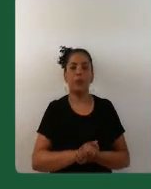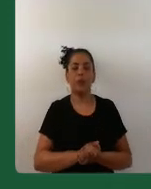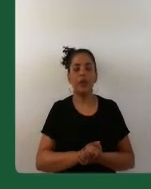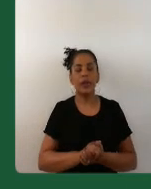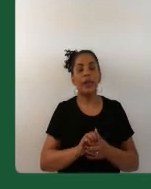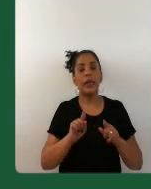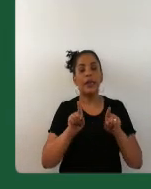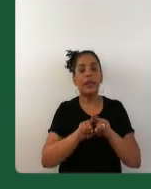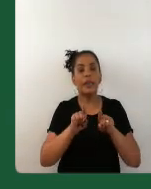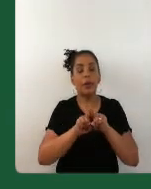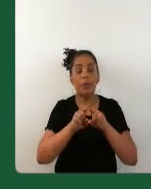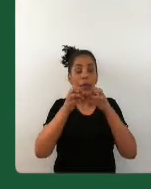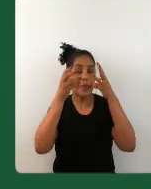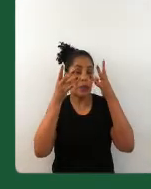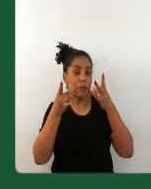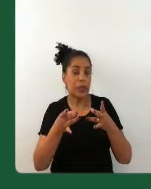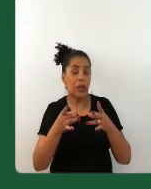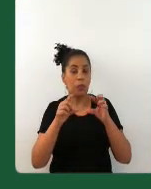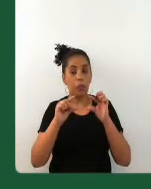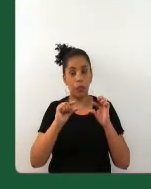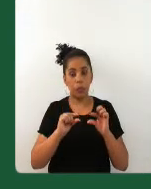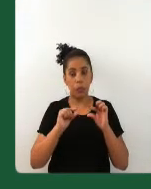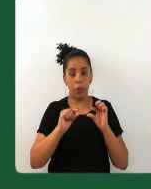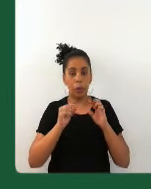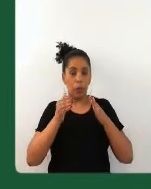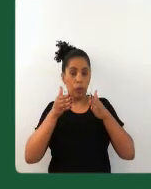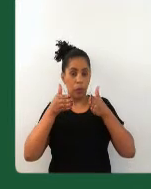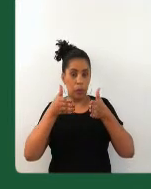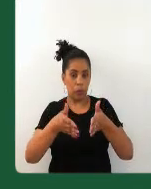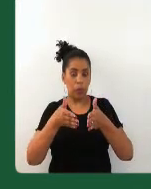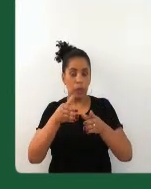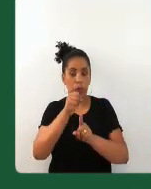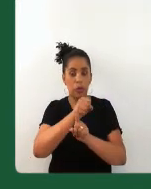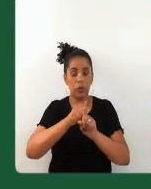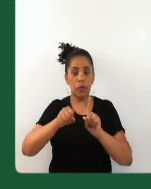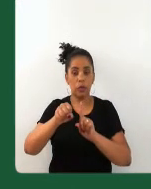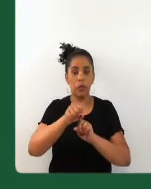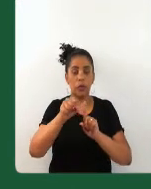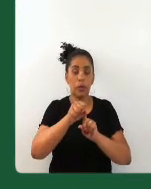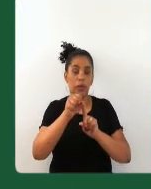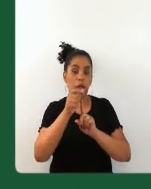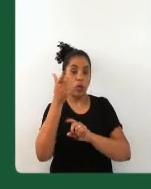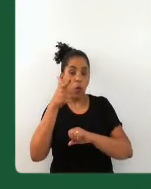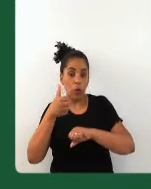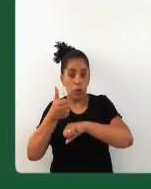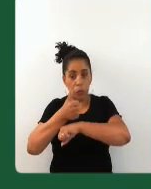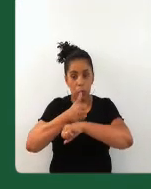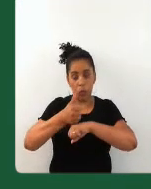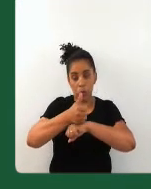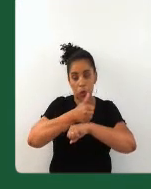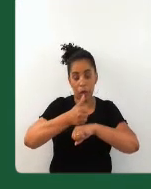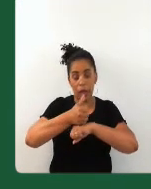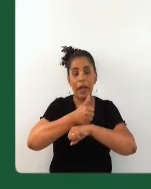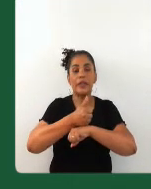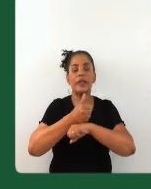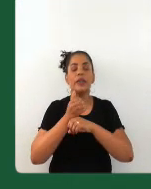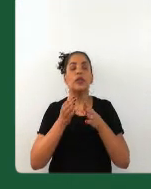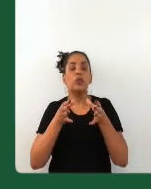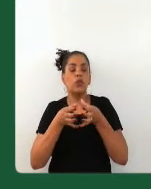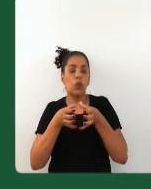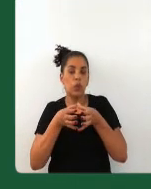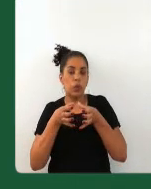falamos um pouquinho também, né, sobre a atuação do serviço social e dos outros profissionais da equipe.